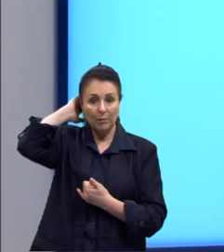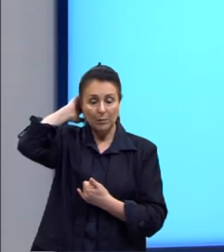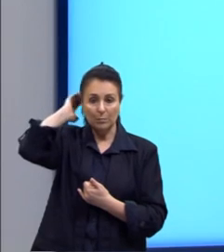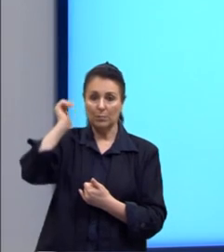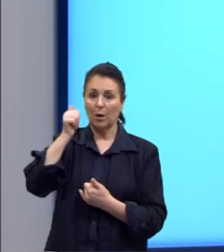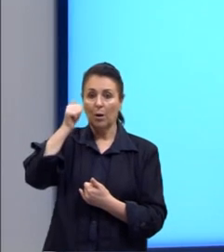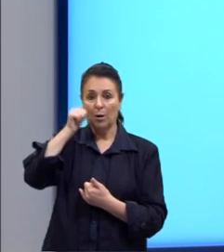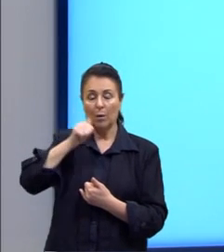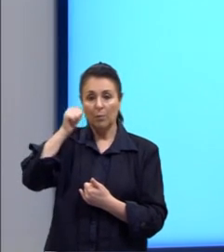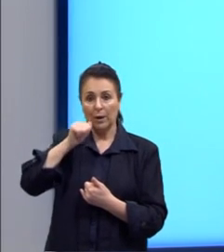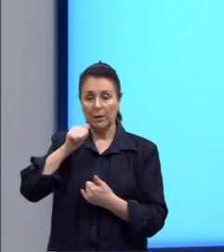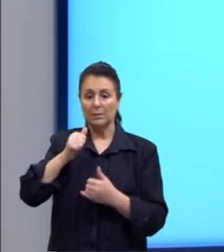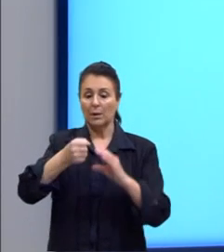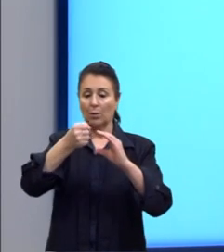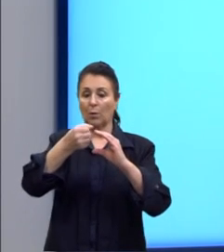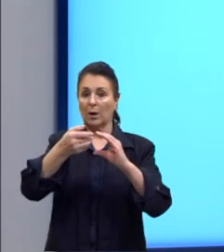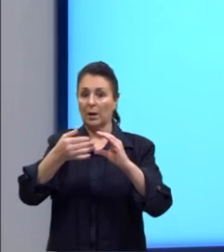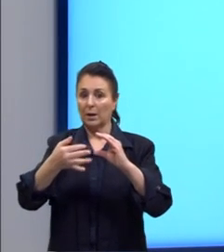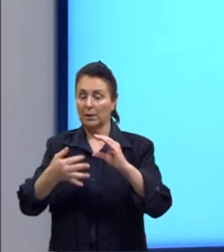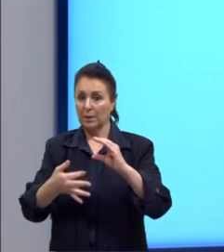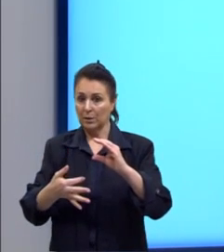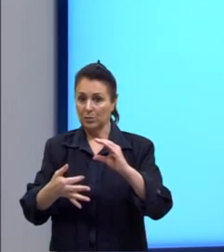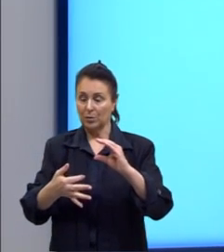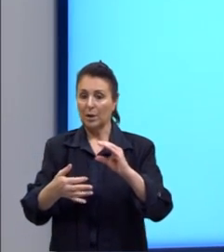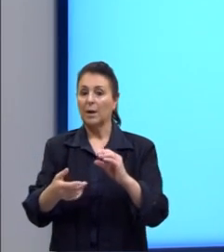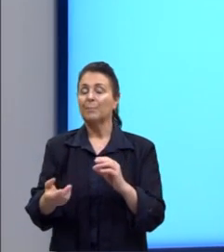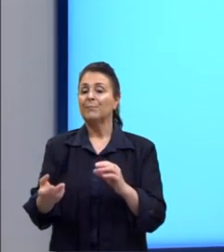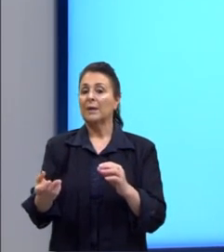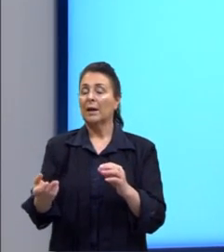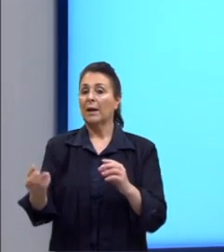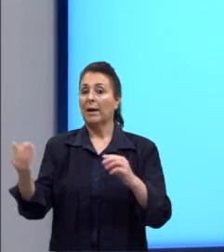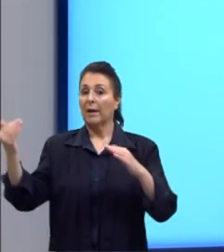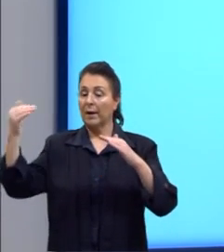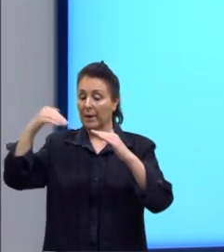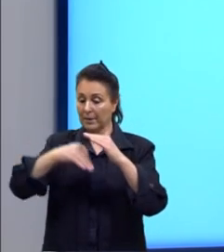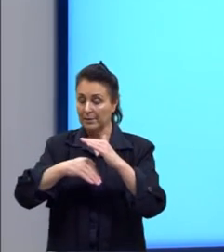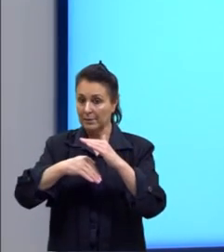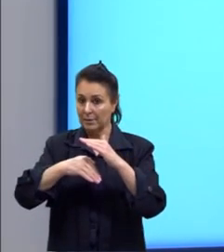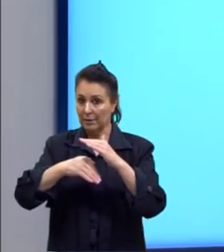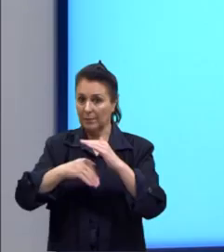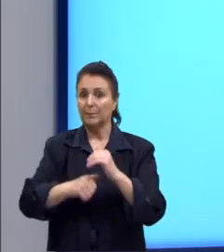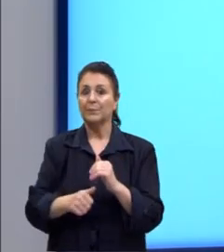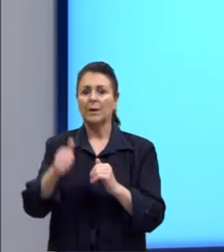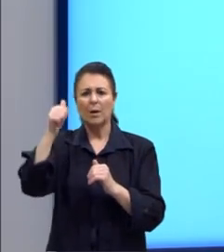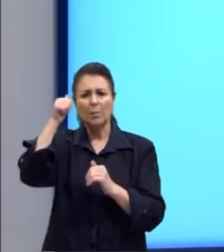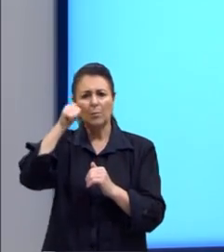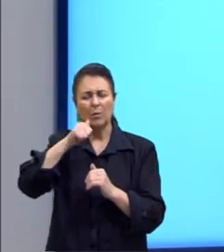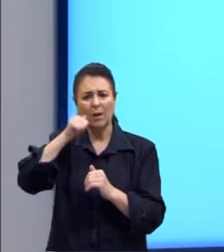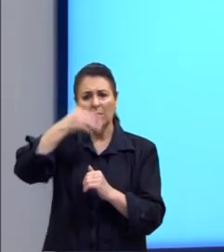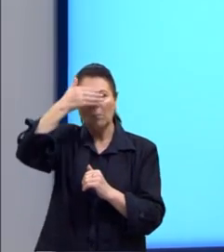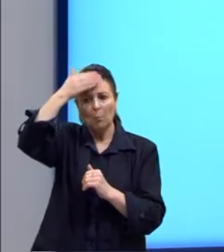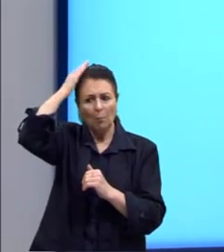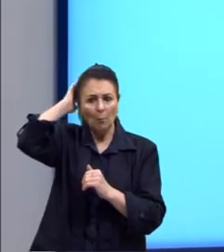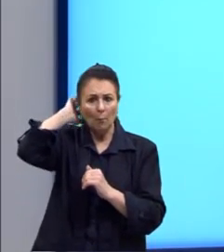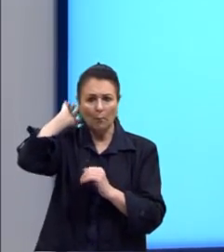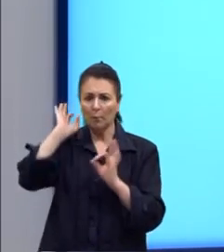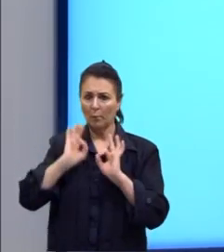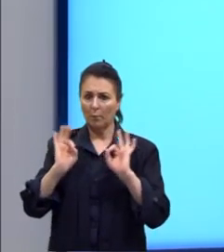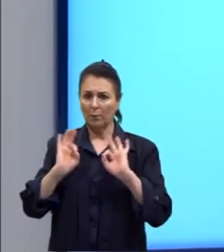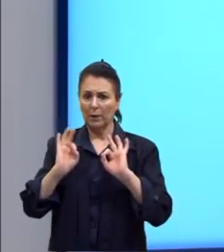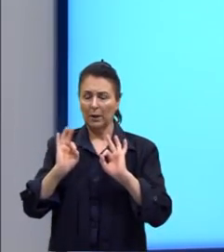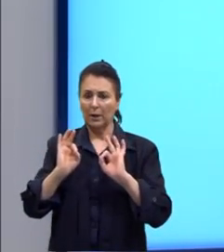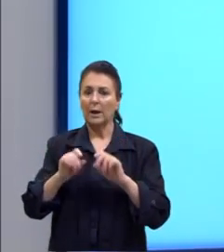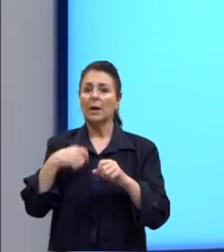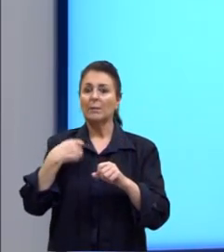uma característica recessiva vai precisar então aqui ó mulher calva vai precisar ser um monte de